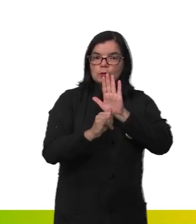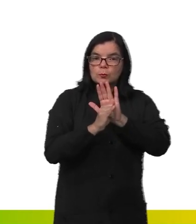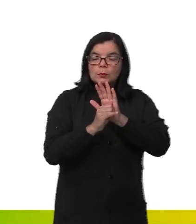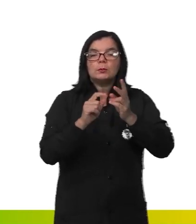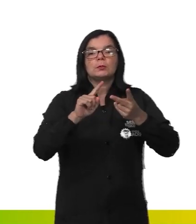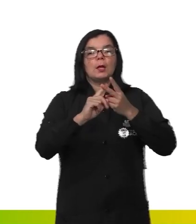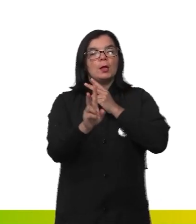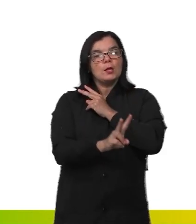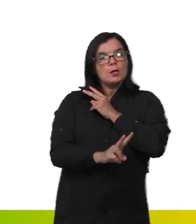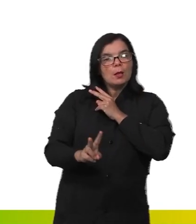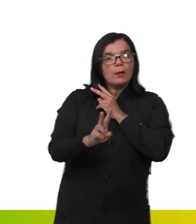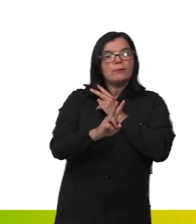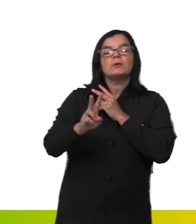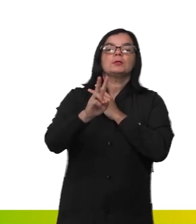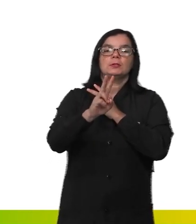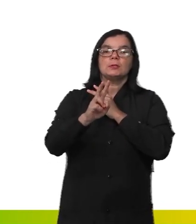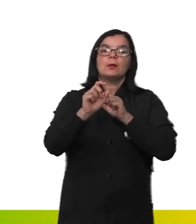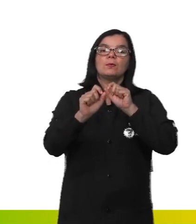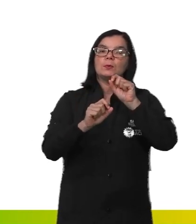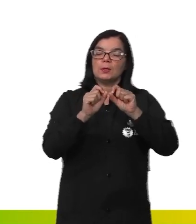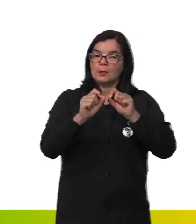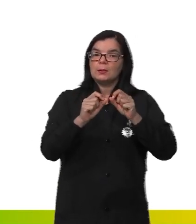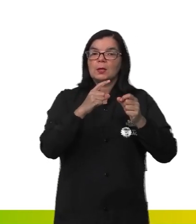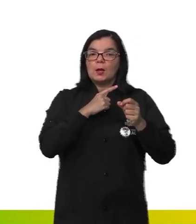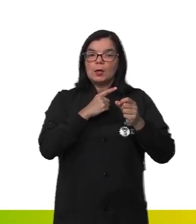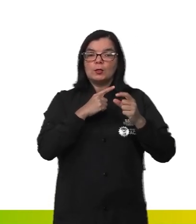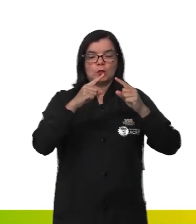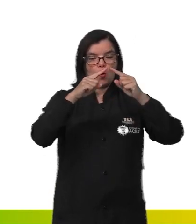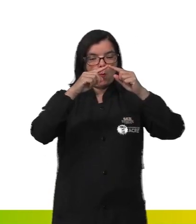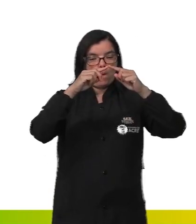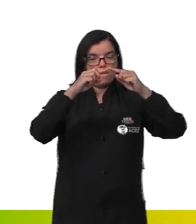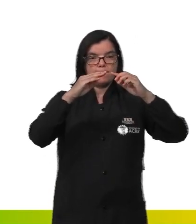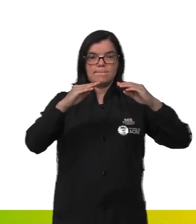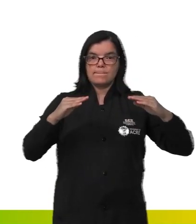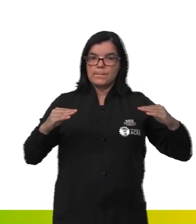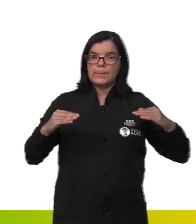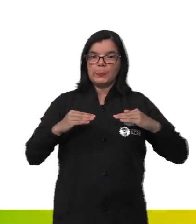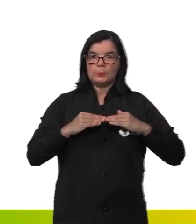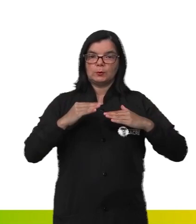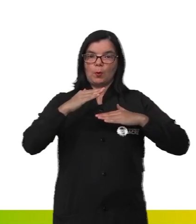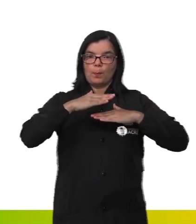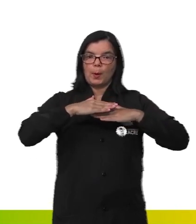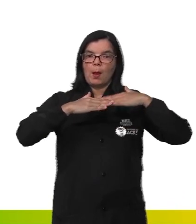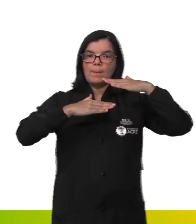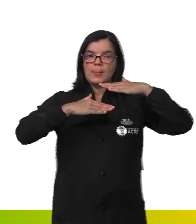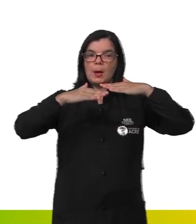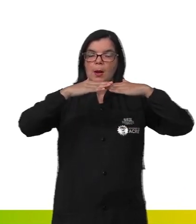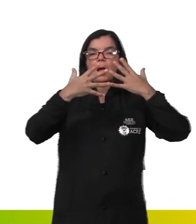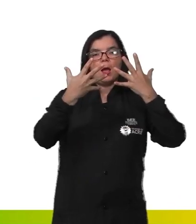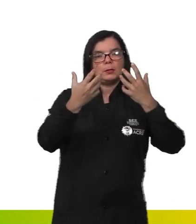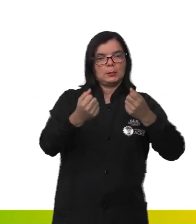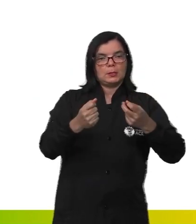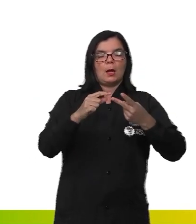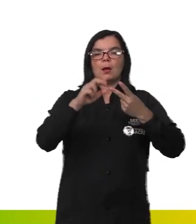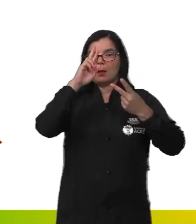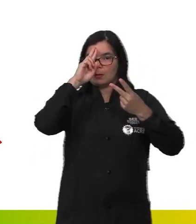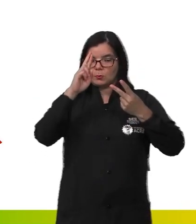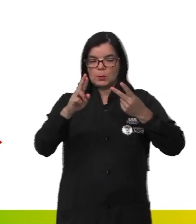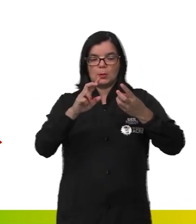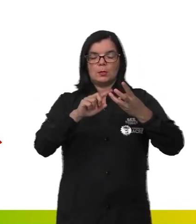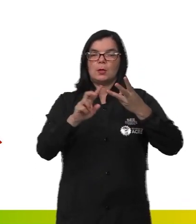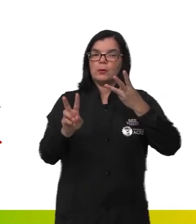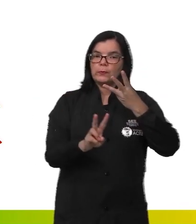já mencionei anteriormente, e aí tem aqui um pilar na organização, que seria aceitar, respeitar